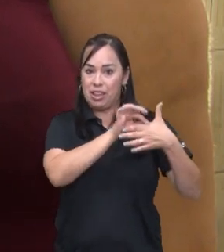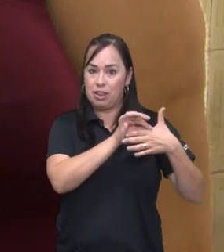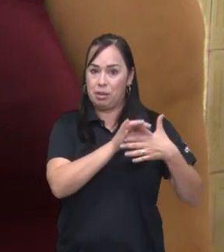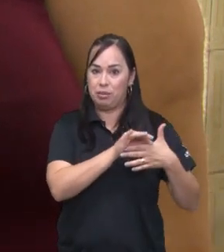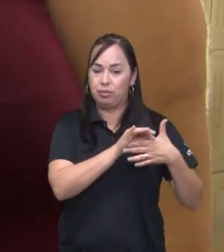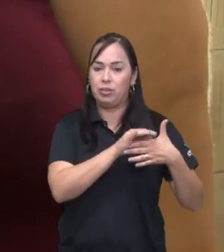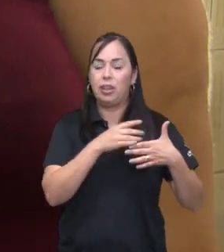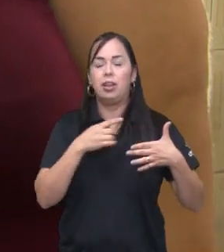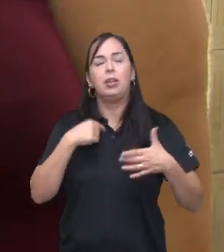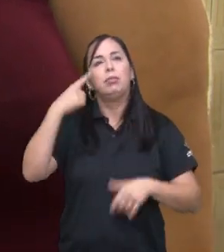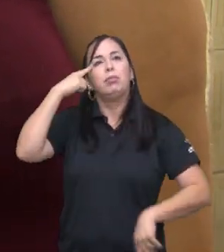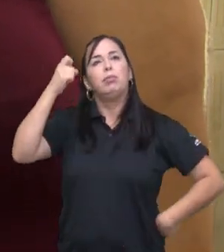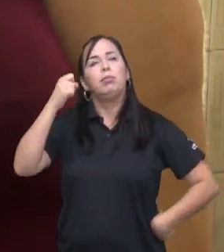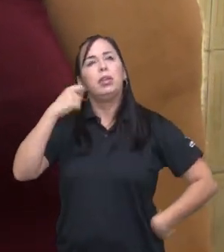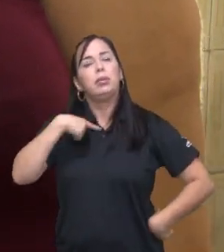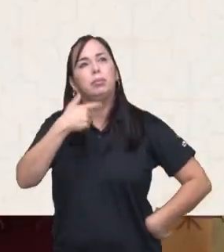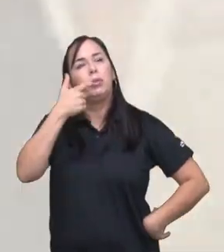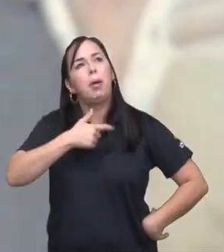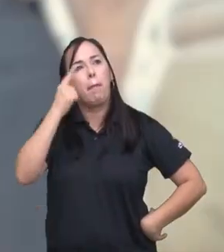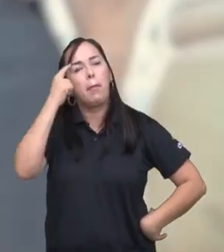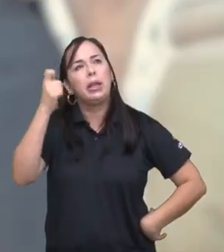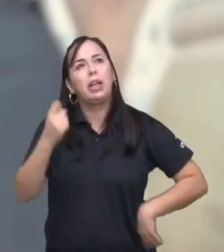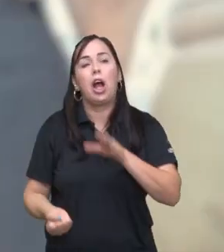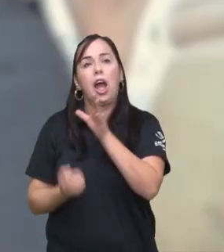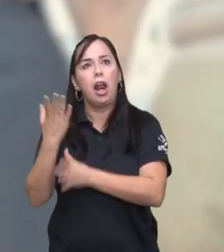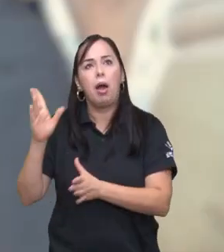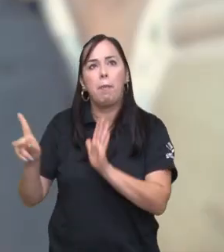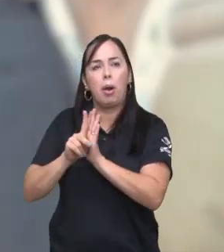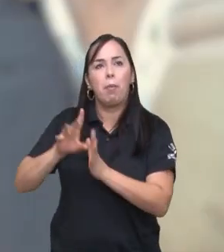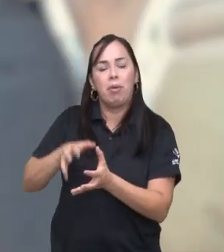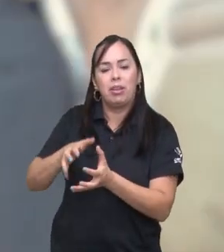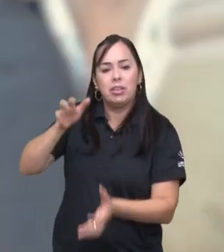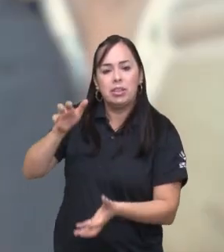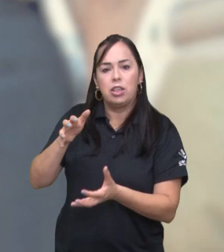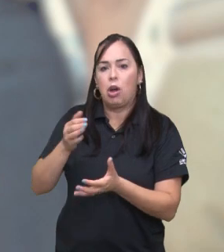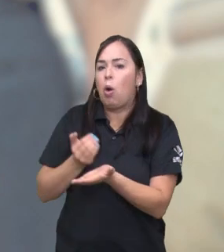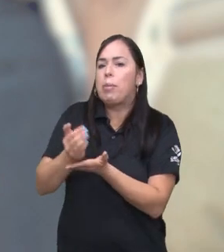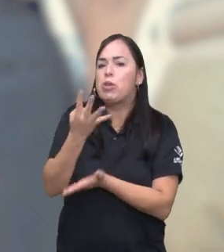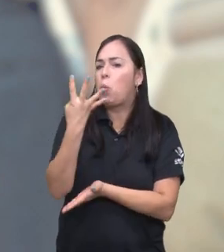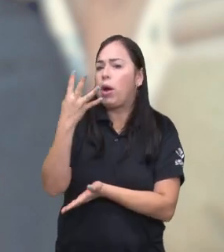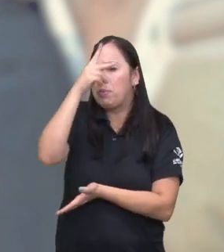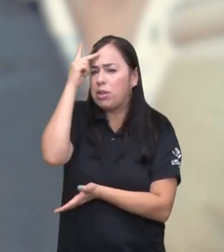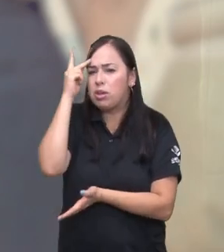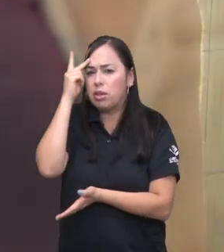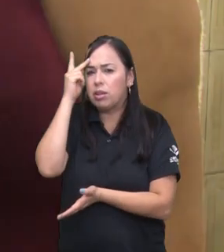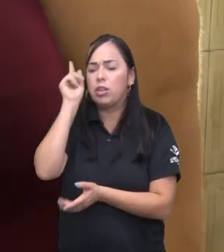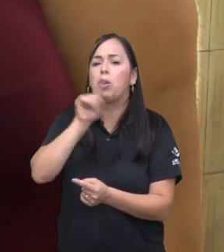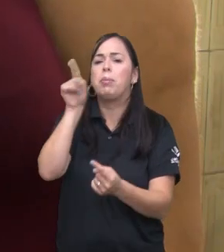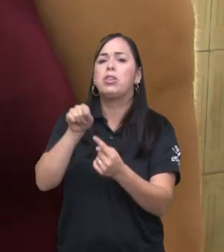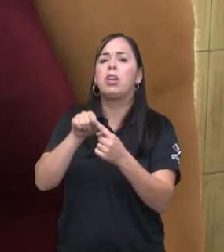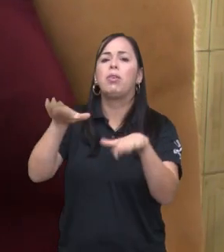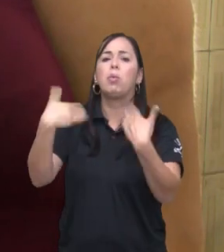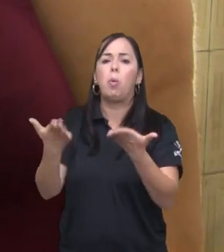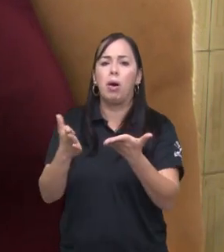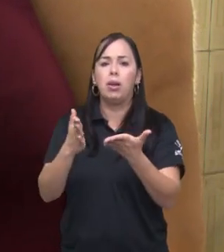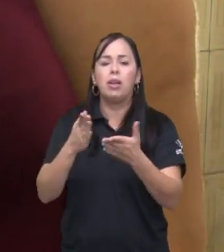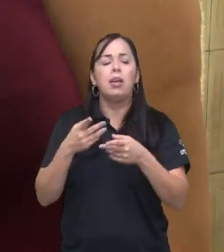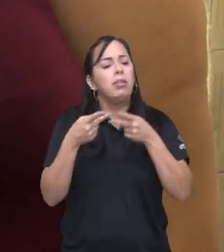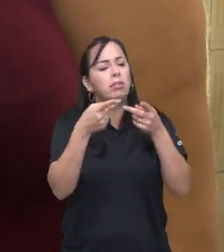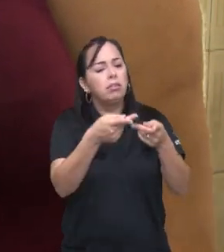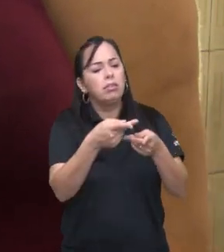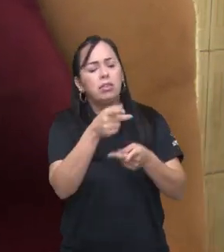eu vou montar um grupo da terceira idade. Começar com 4 pessoas. Qual o objetivo? Porque eu visitava as pessoas